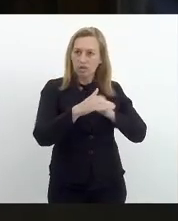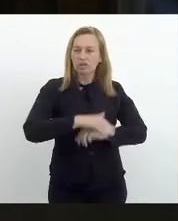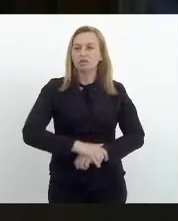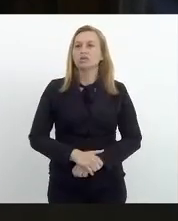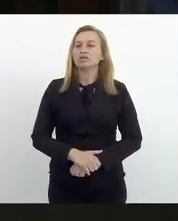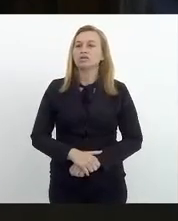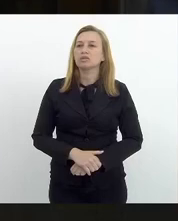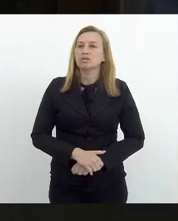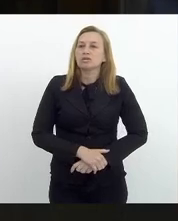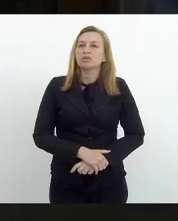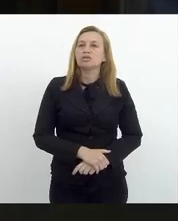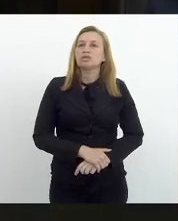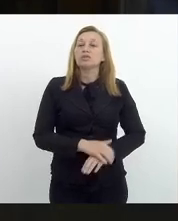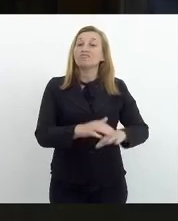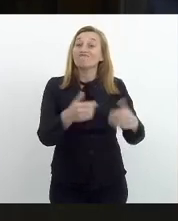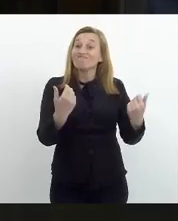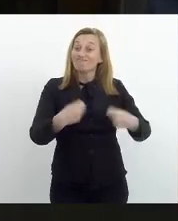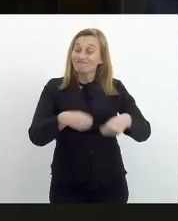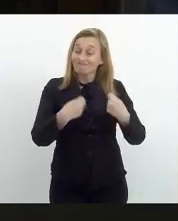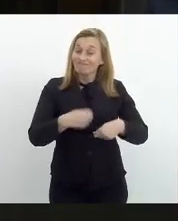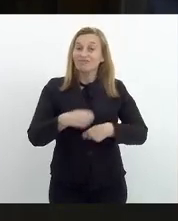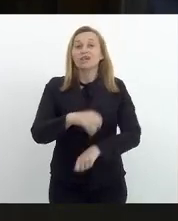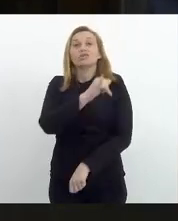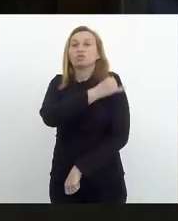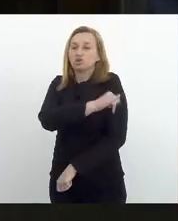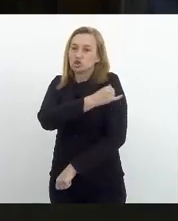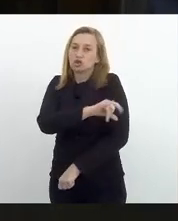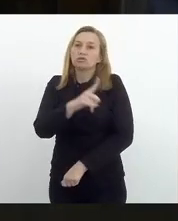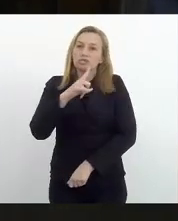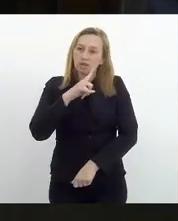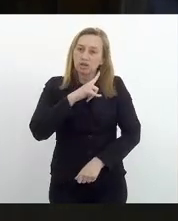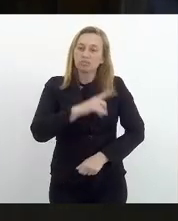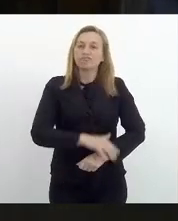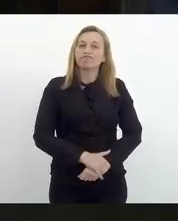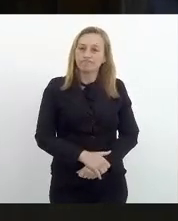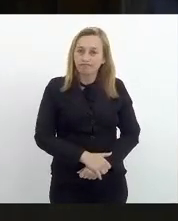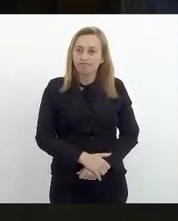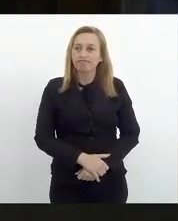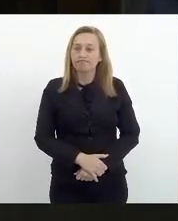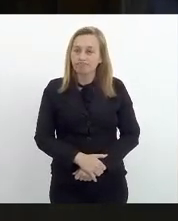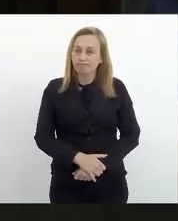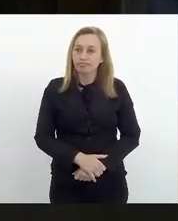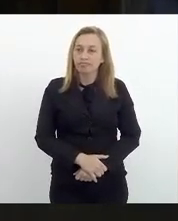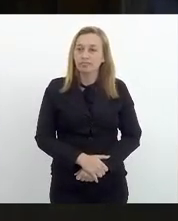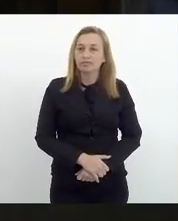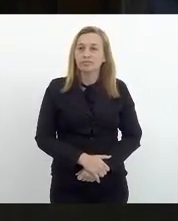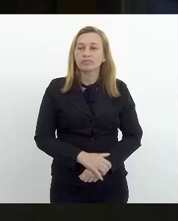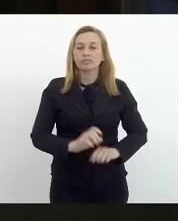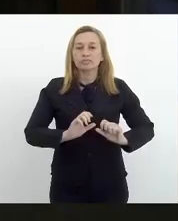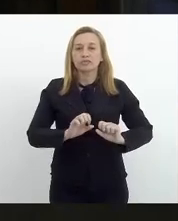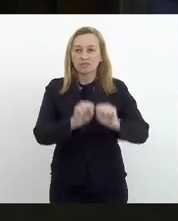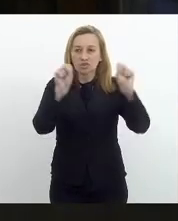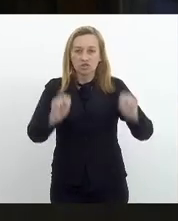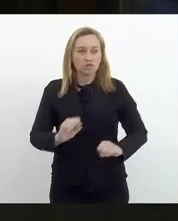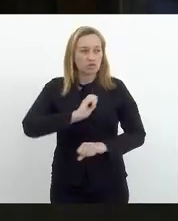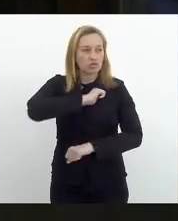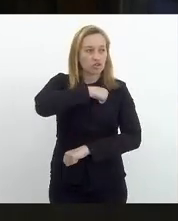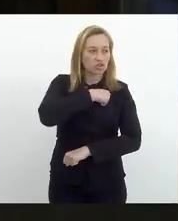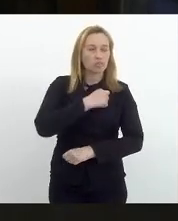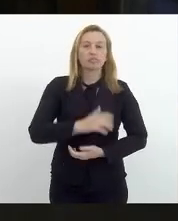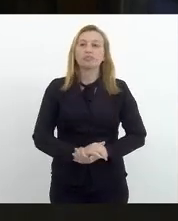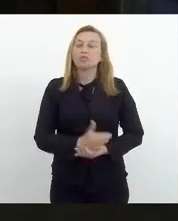por conta de uma necessidade que o Rio de Janeiro têm de aderir de aderir ao regime de recuperação fiscal